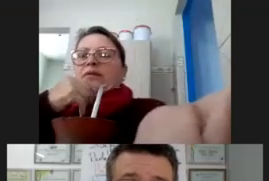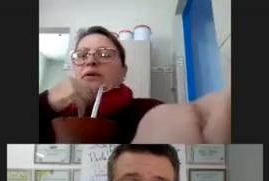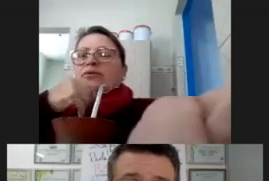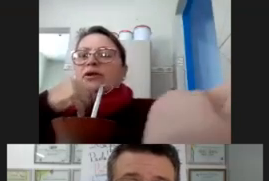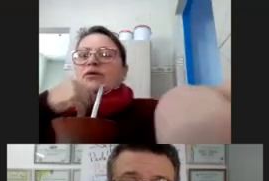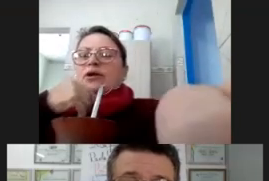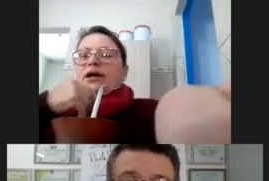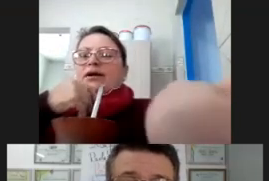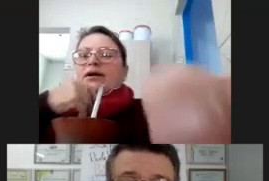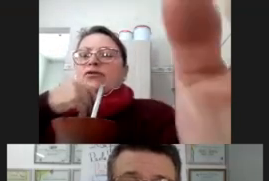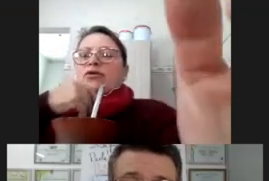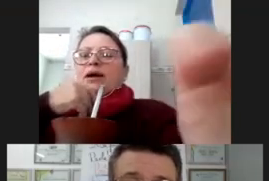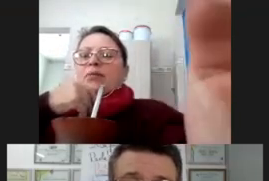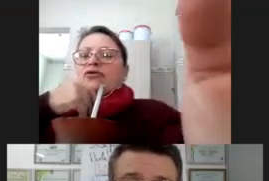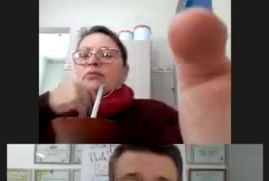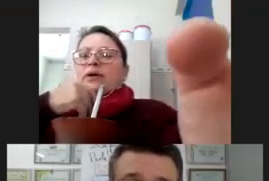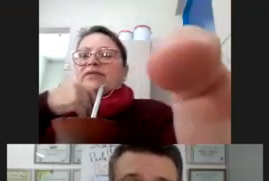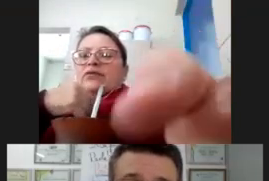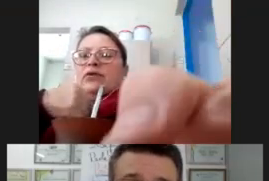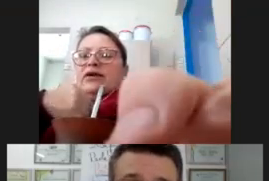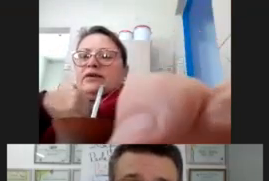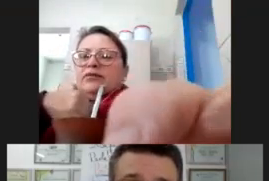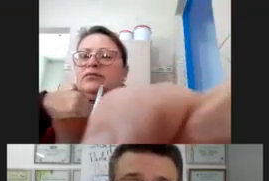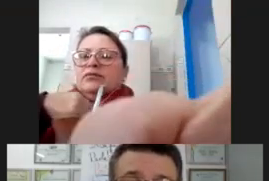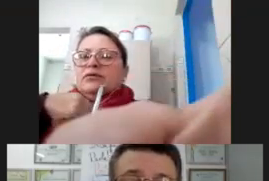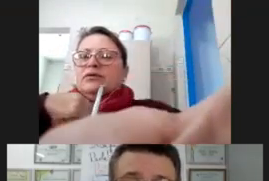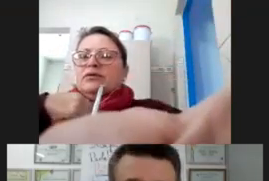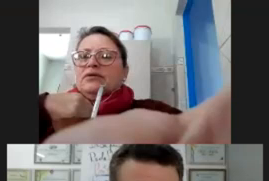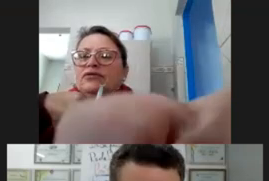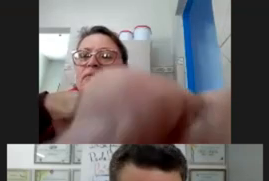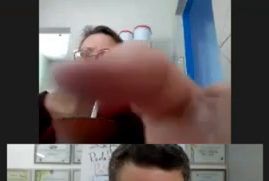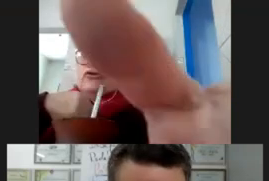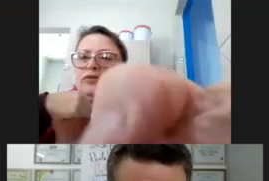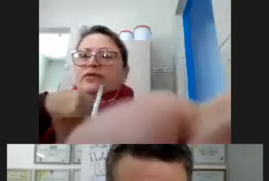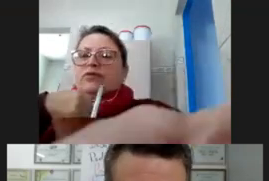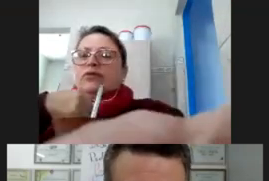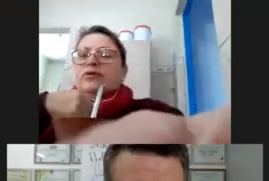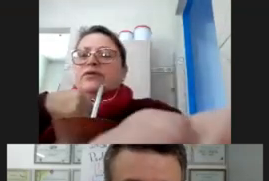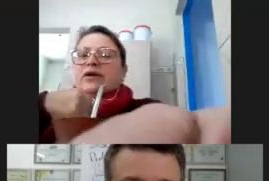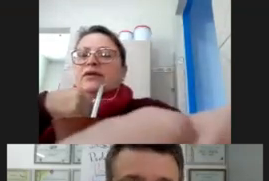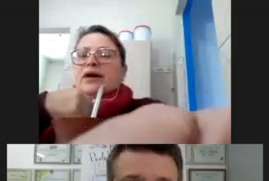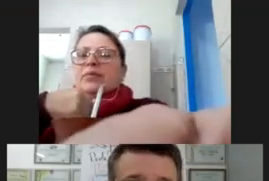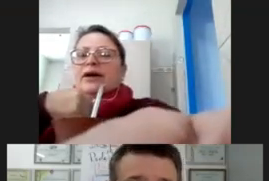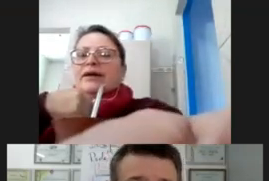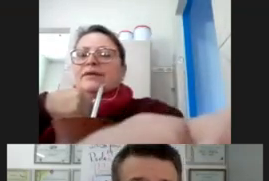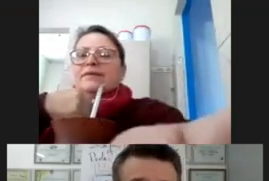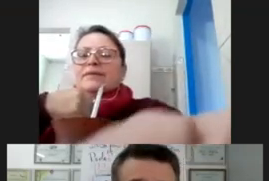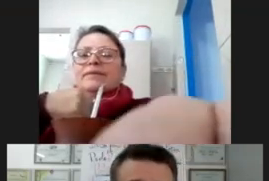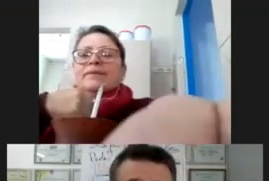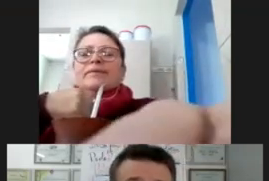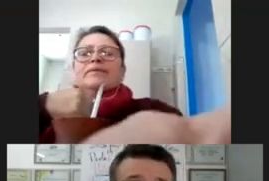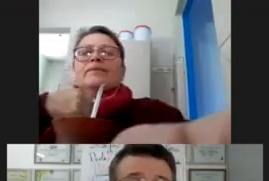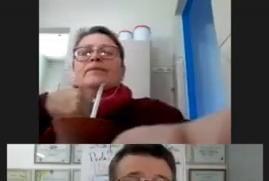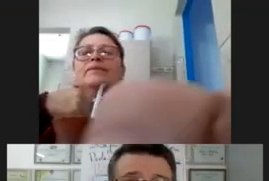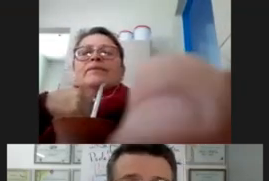nessa mesma pergunta da colega, quem toma remédio para a circulação? Isso. Já pode ser incluído nisso daí. Obrigado. Ivone.